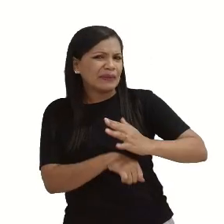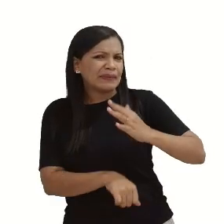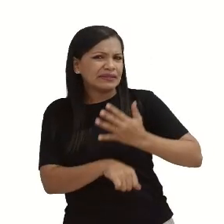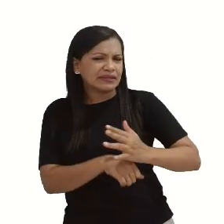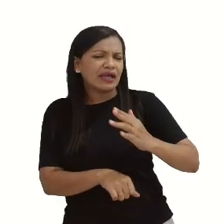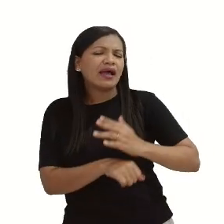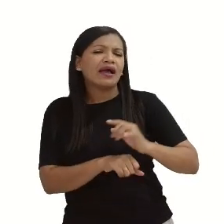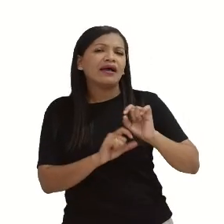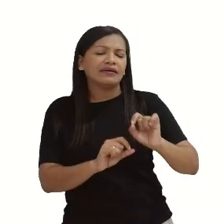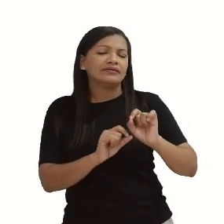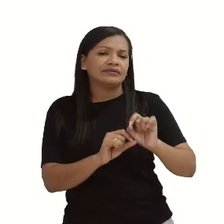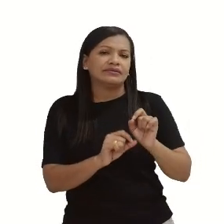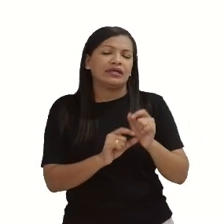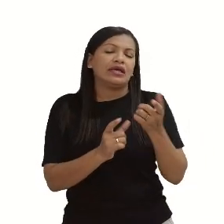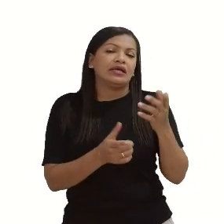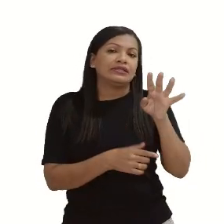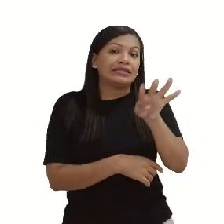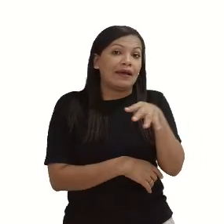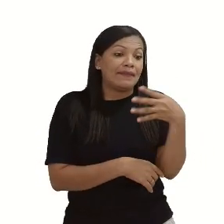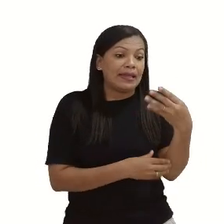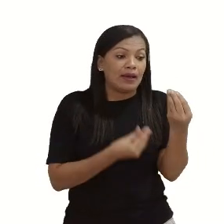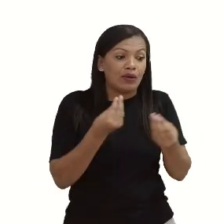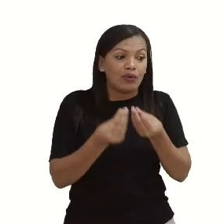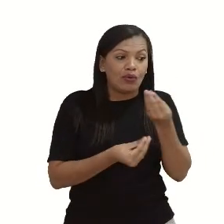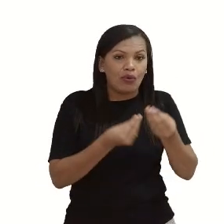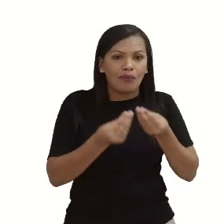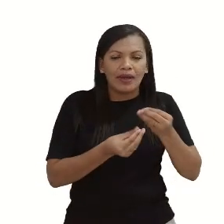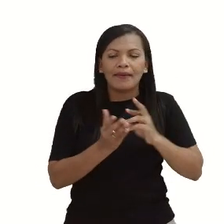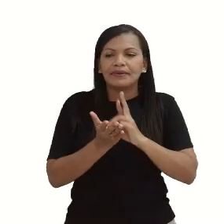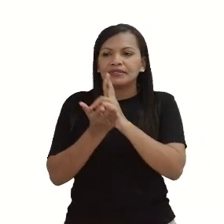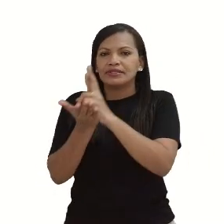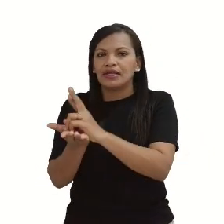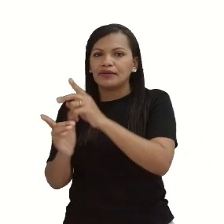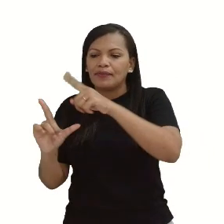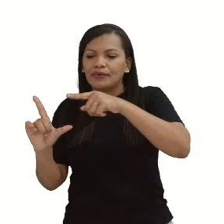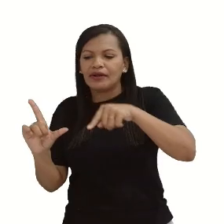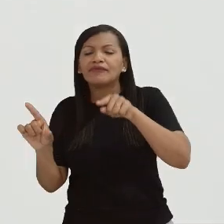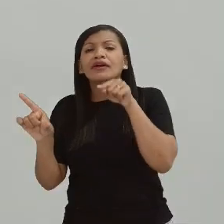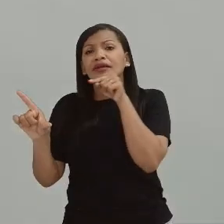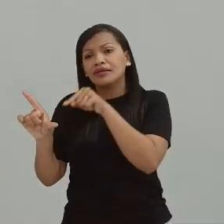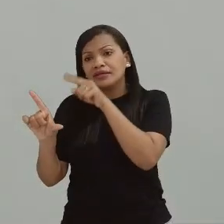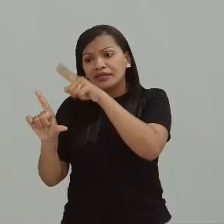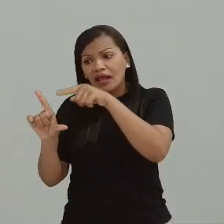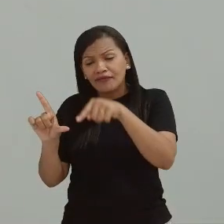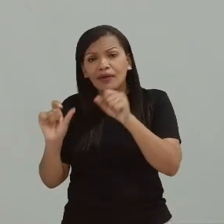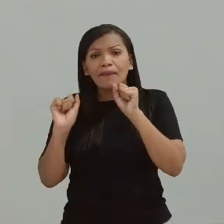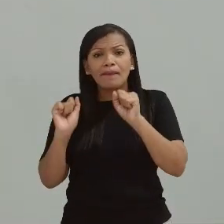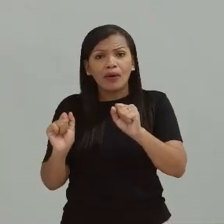como é que elas são representadas por gráficos, e gráficos, como é que podem ser representados por